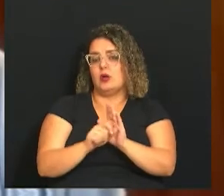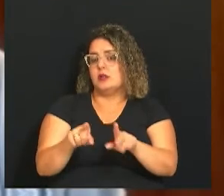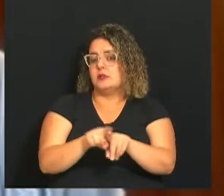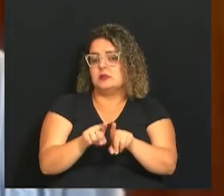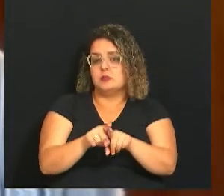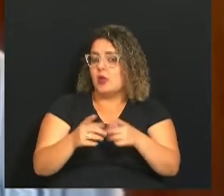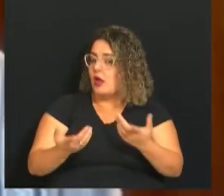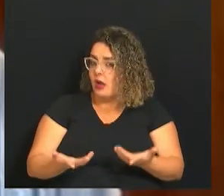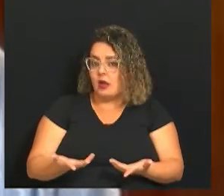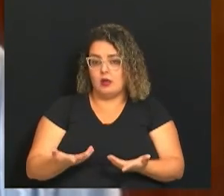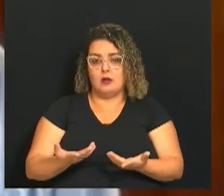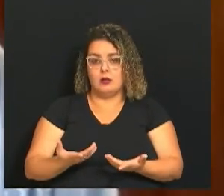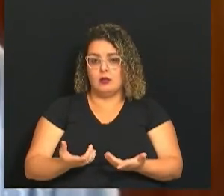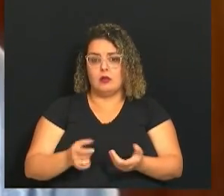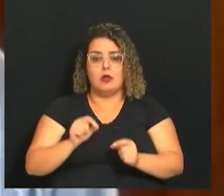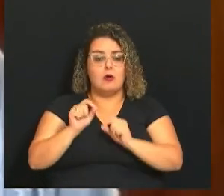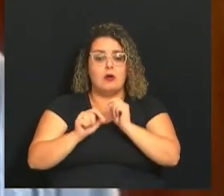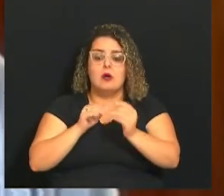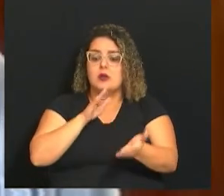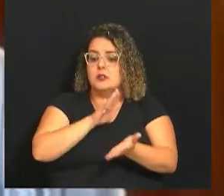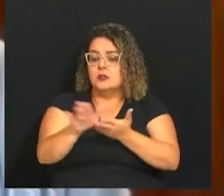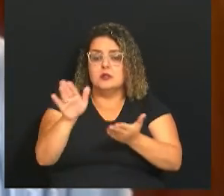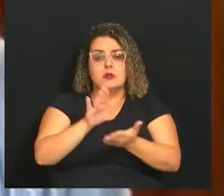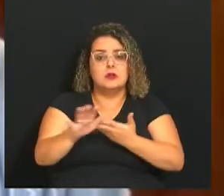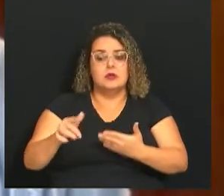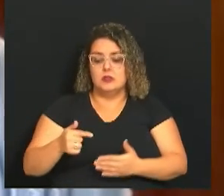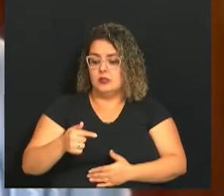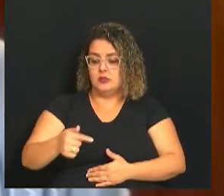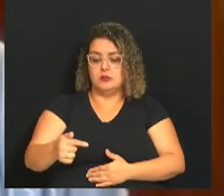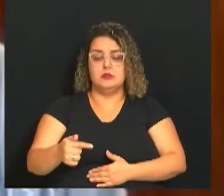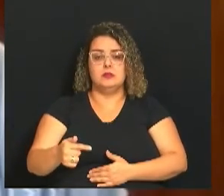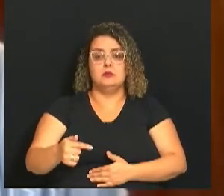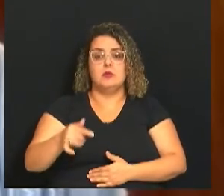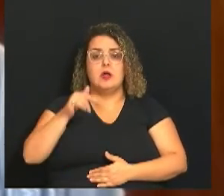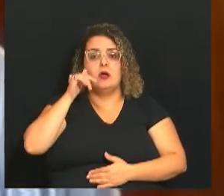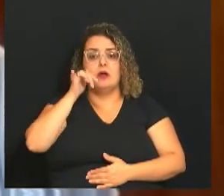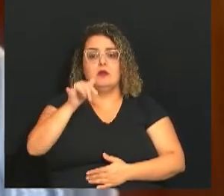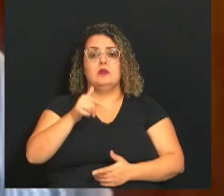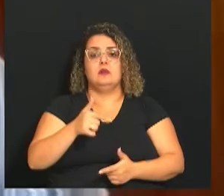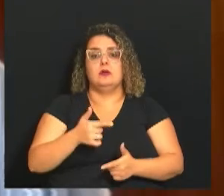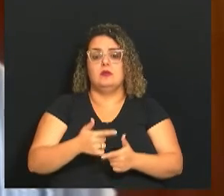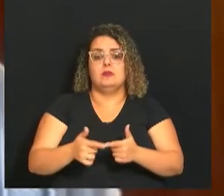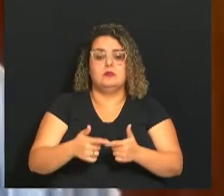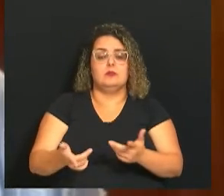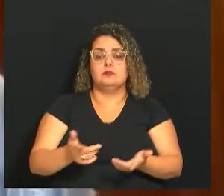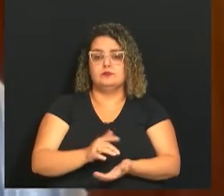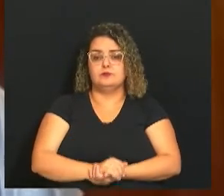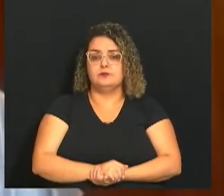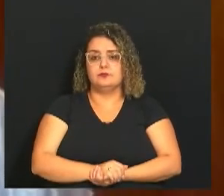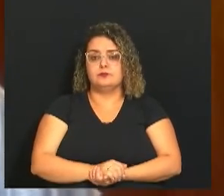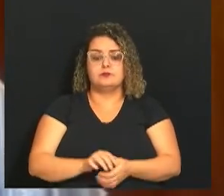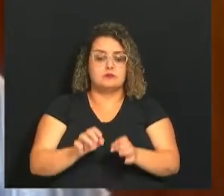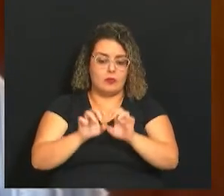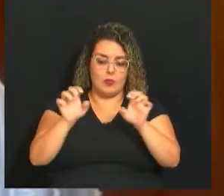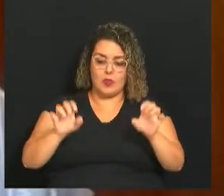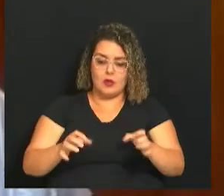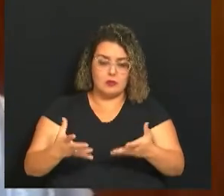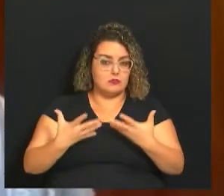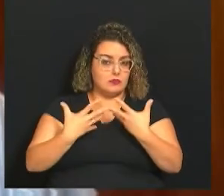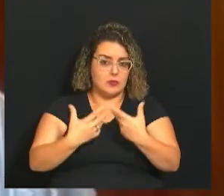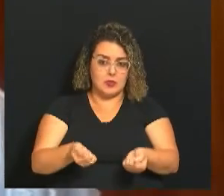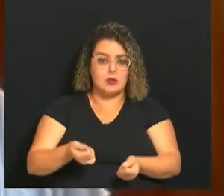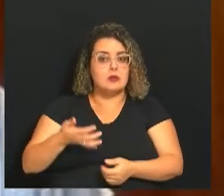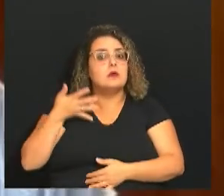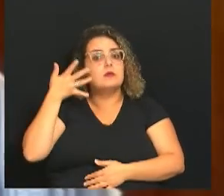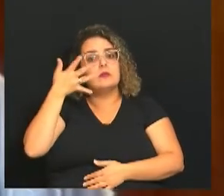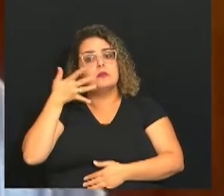para fazer uma semana de prevenção ao trabalho? Você vai gastar mais a estrutura, né, para receber um